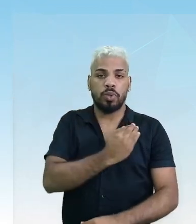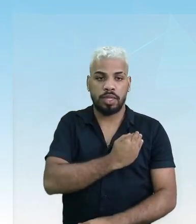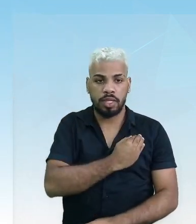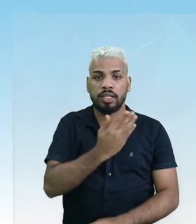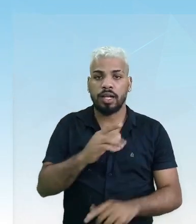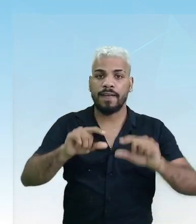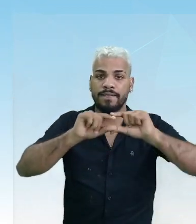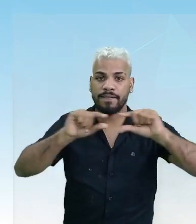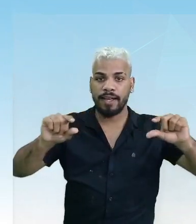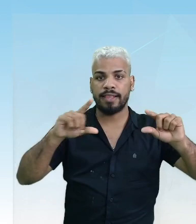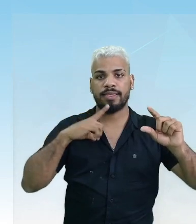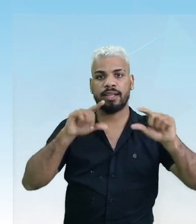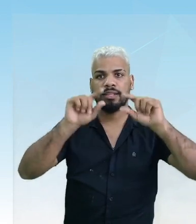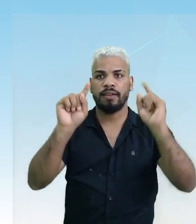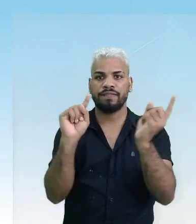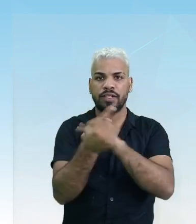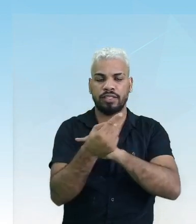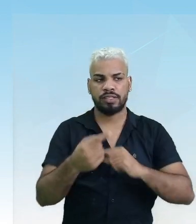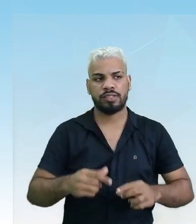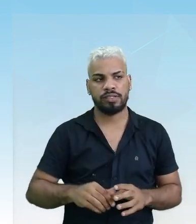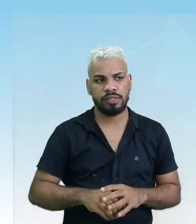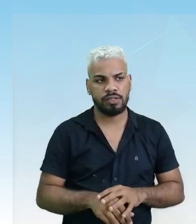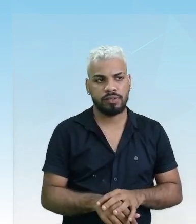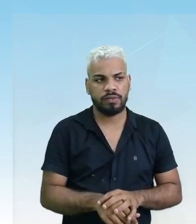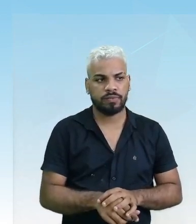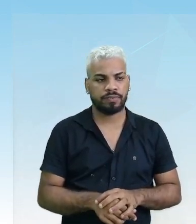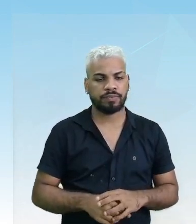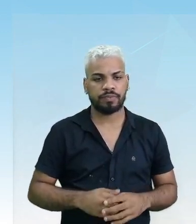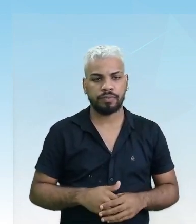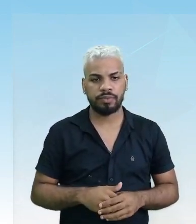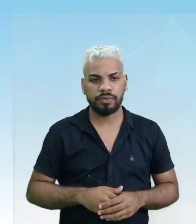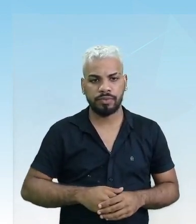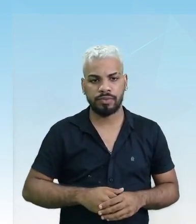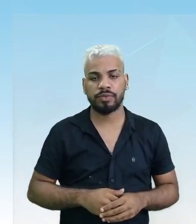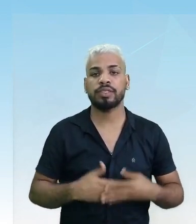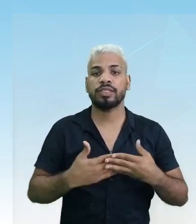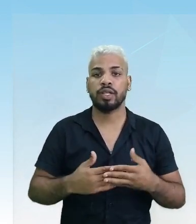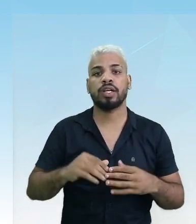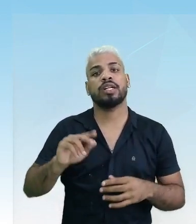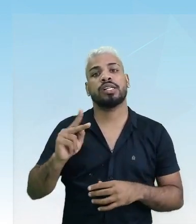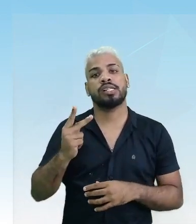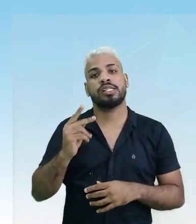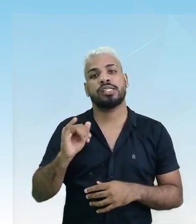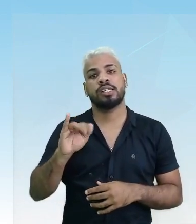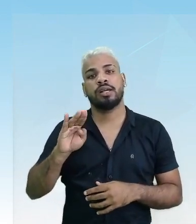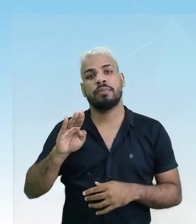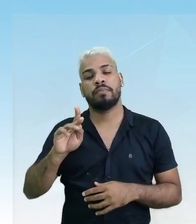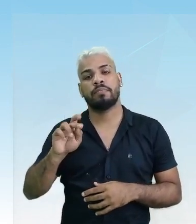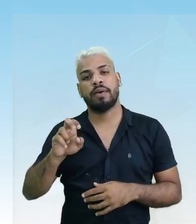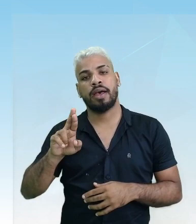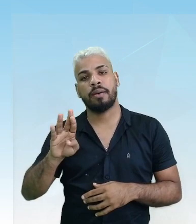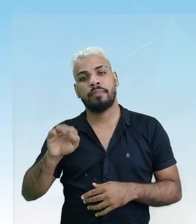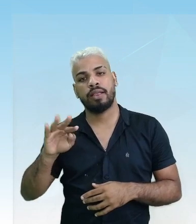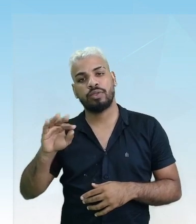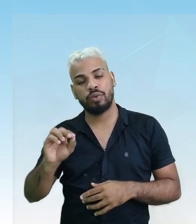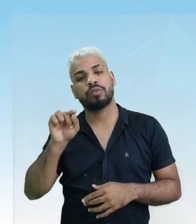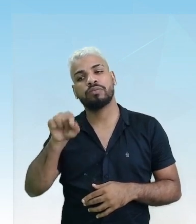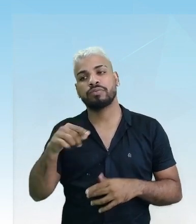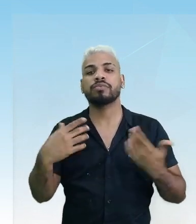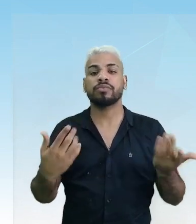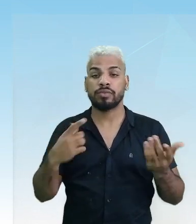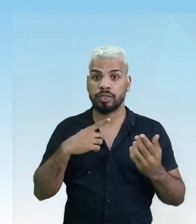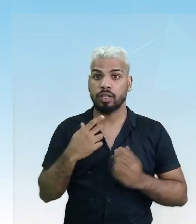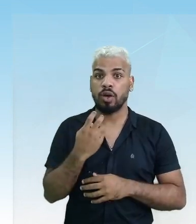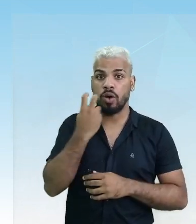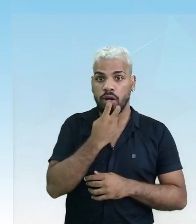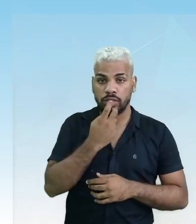frase estava invertida, é o hipérbato. Hipérbato, ou ordem invertida, é quando a